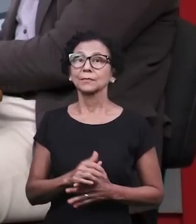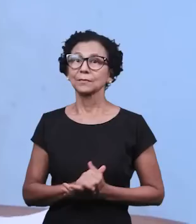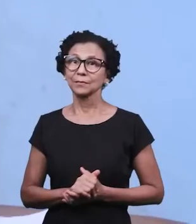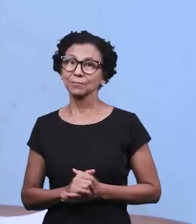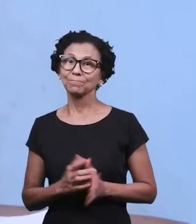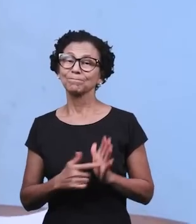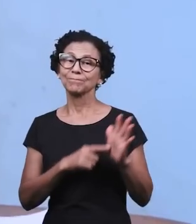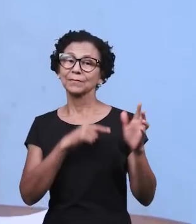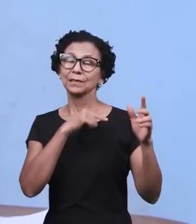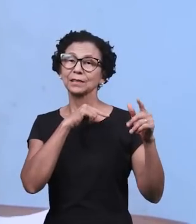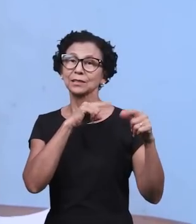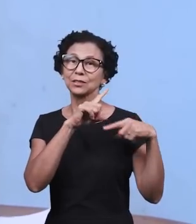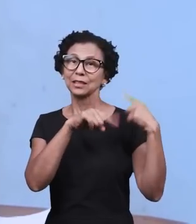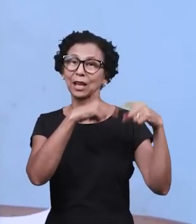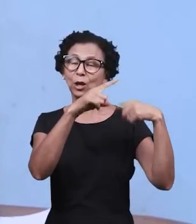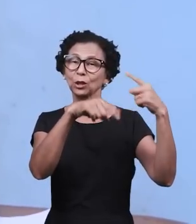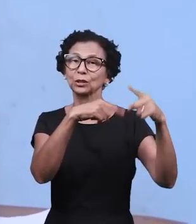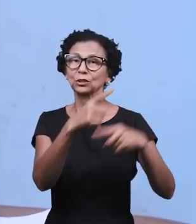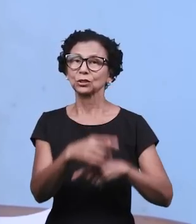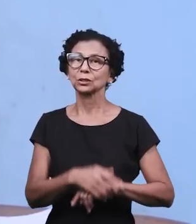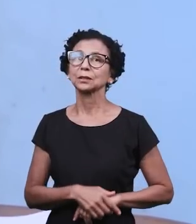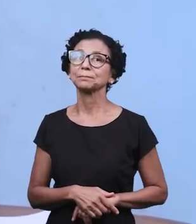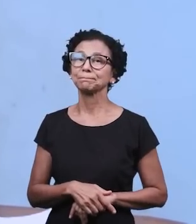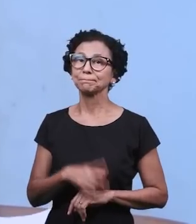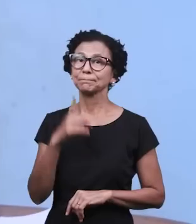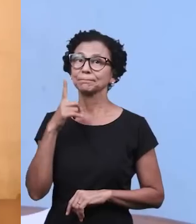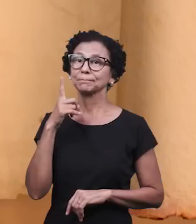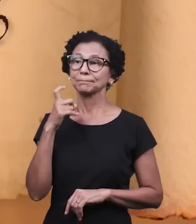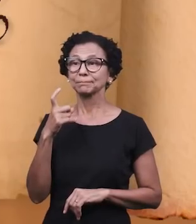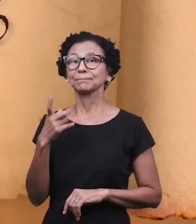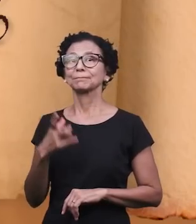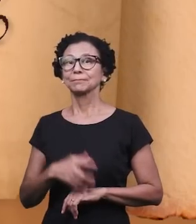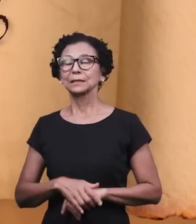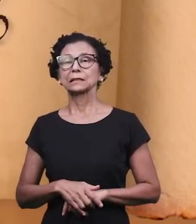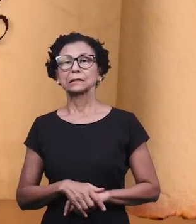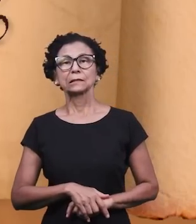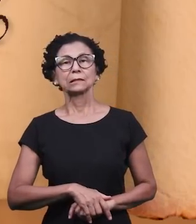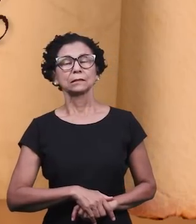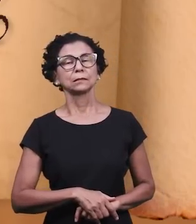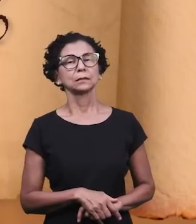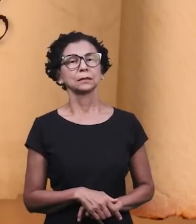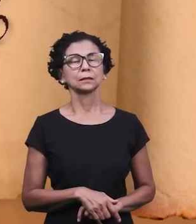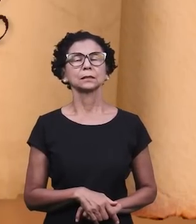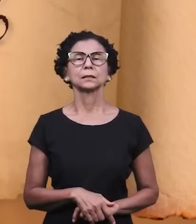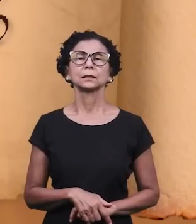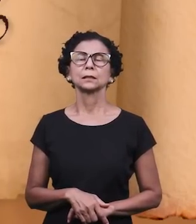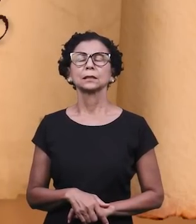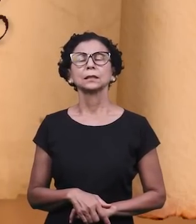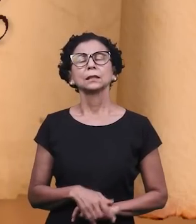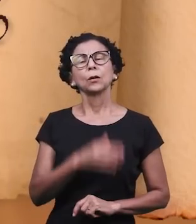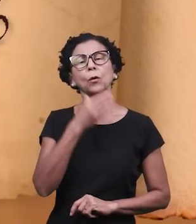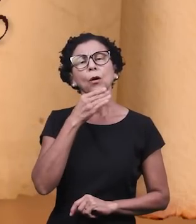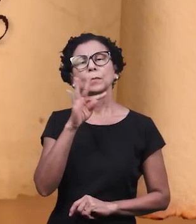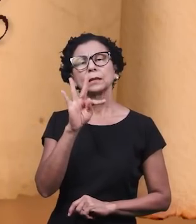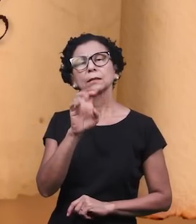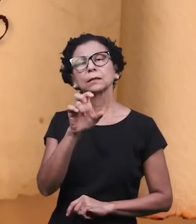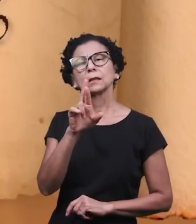quem abençoasse a Abraão e amaldiçoaria quem o amaldiçoasse. Olha que